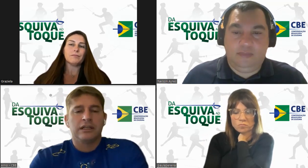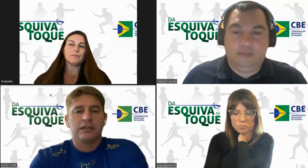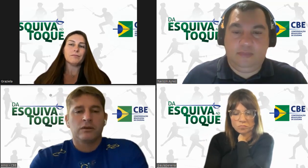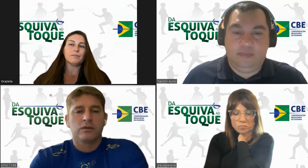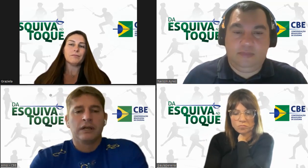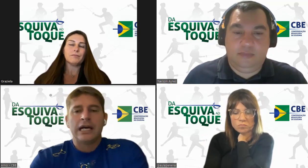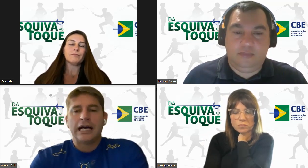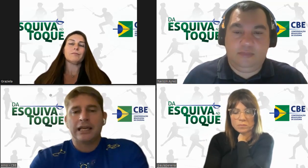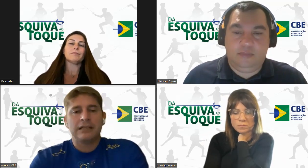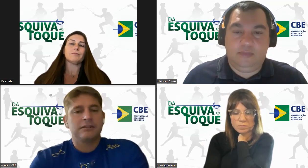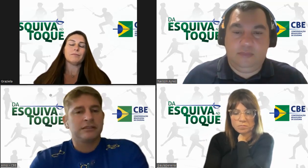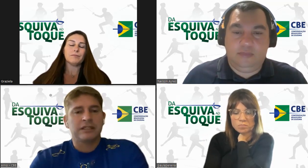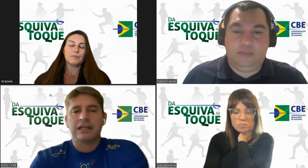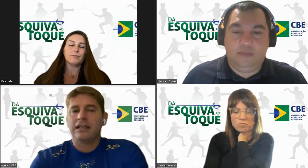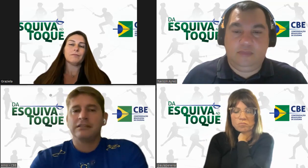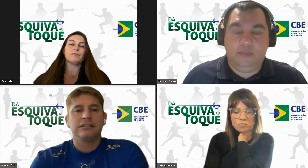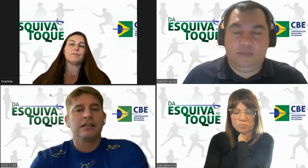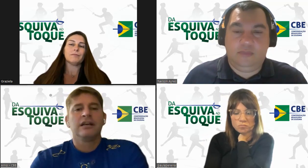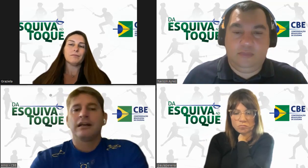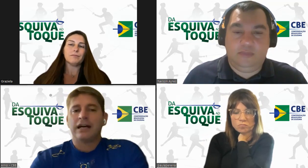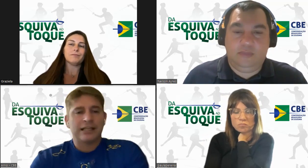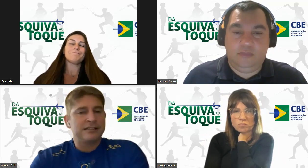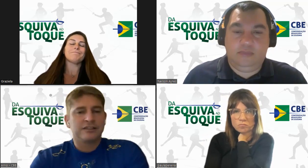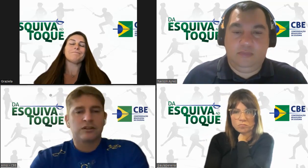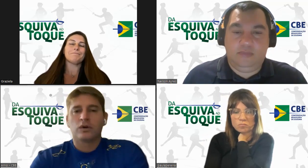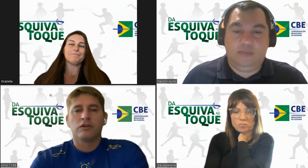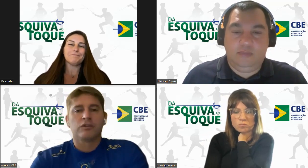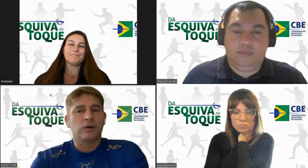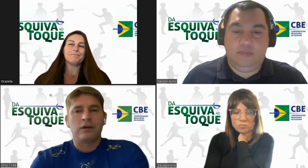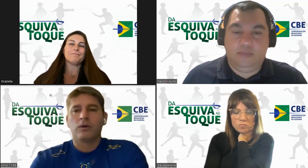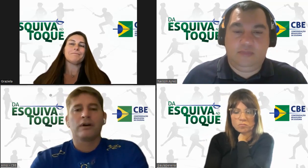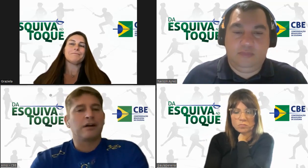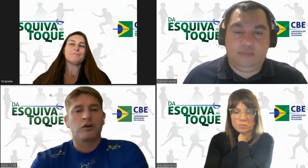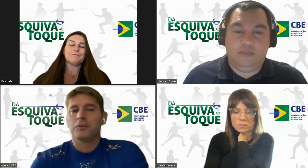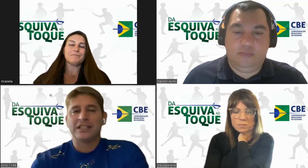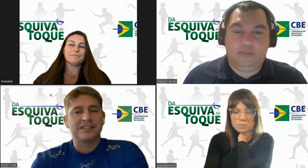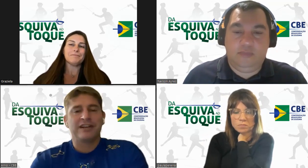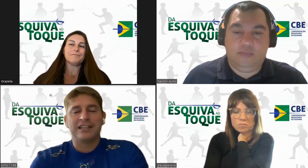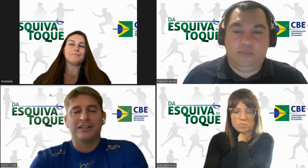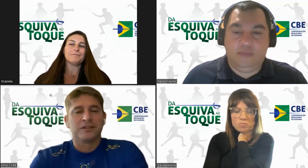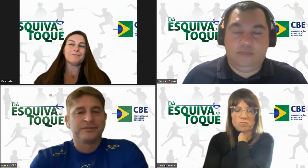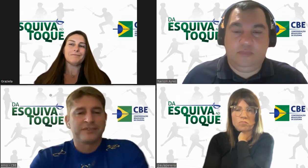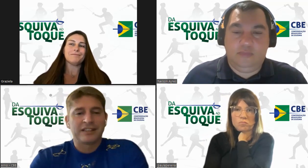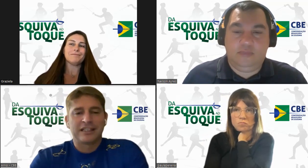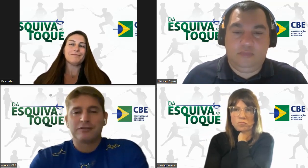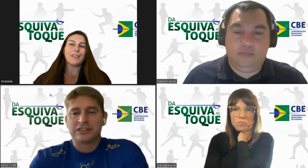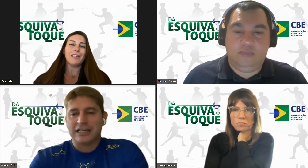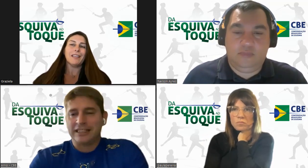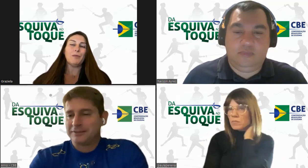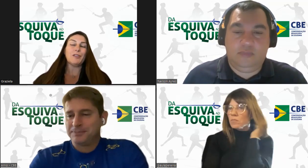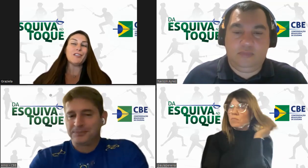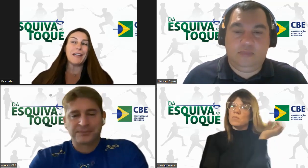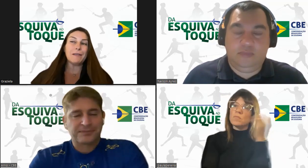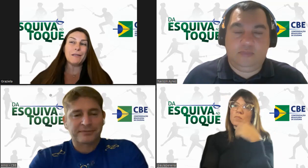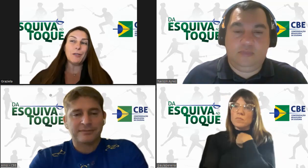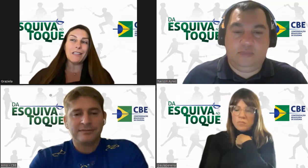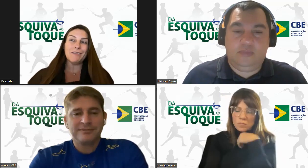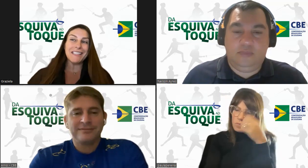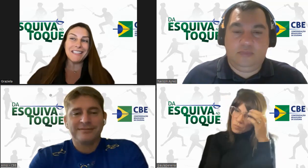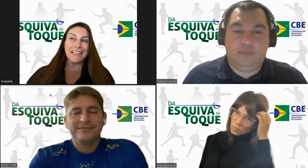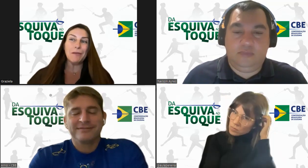o dia né então aquece diz aquece Aquece de novo alonga come assim vai indo o que que você acha